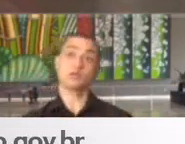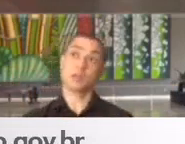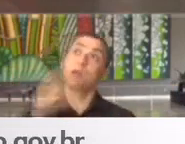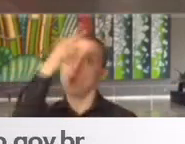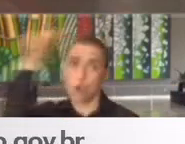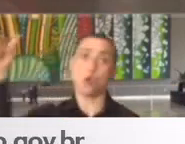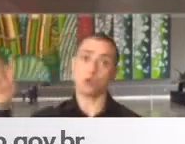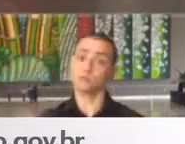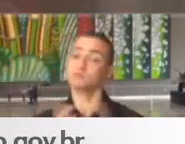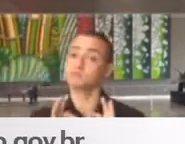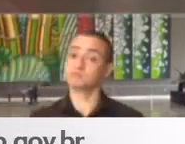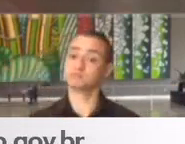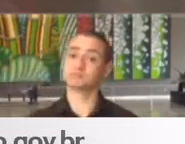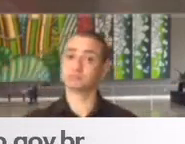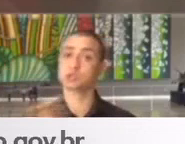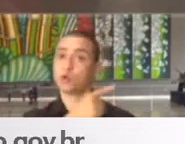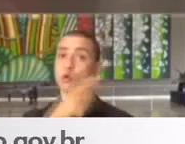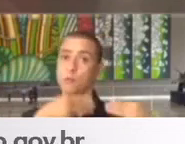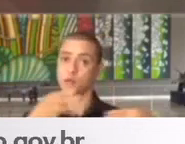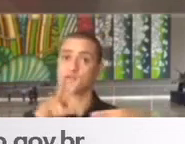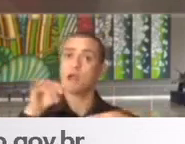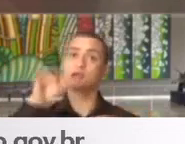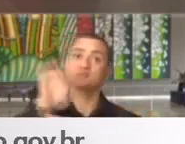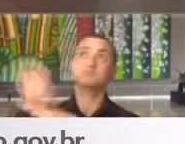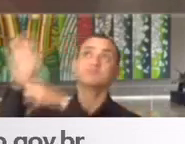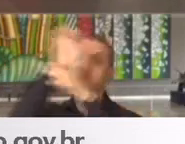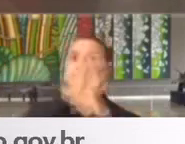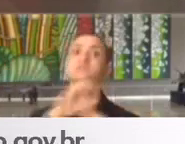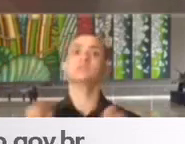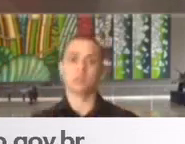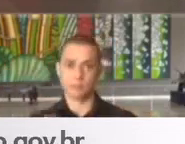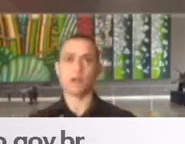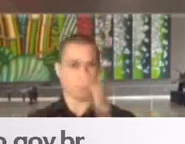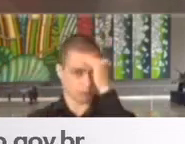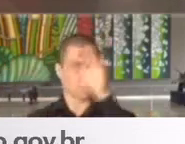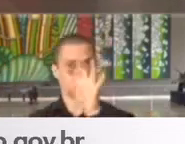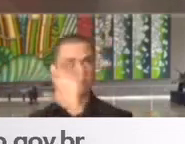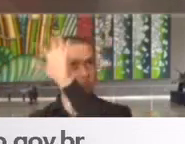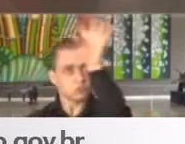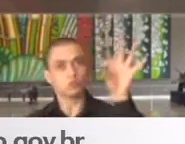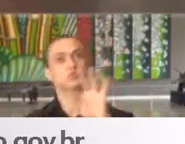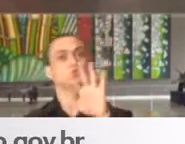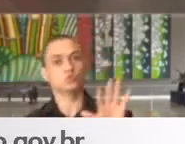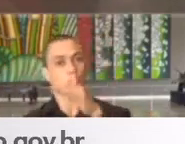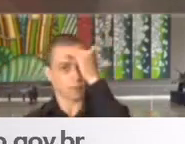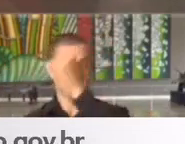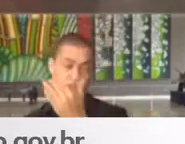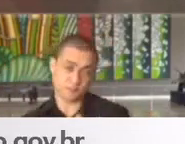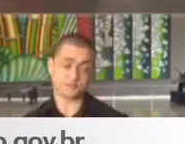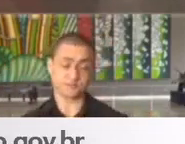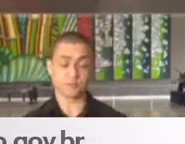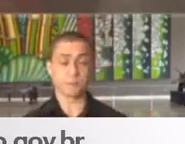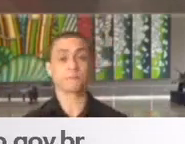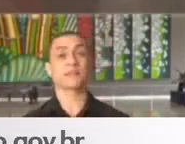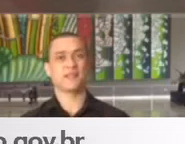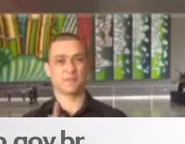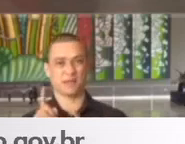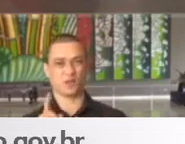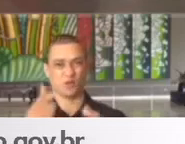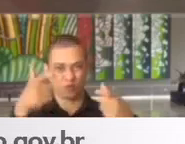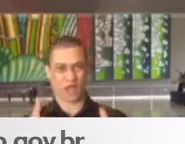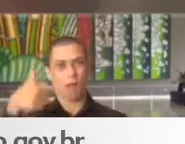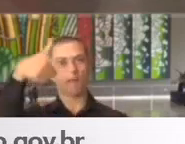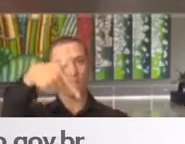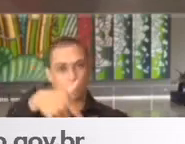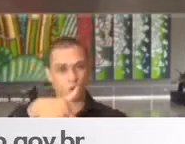e tenho certeza e convicção que também outros estados brasileiros seguirão essa mesma boa prática. E os postos de